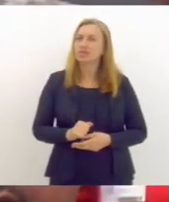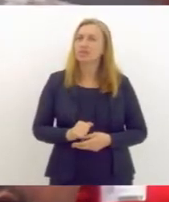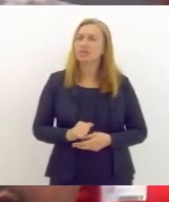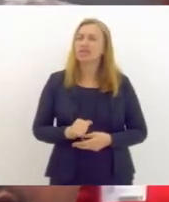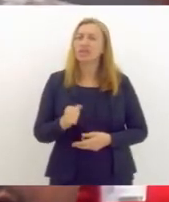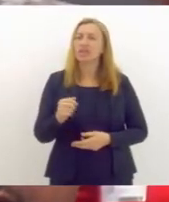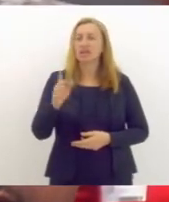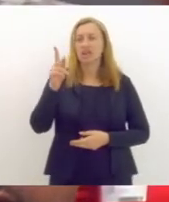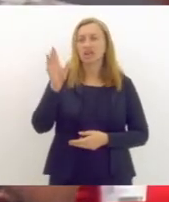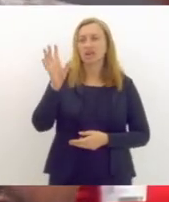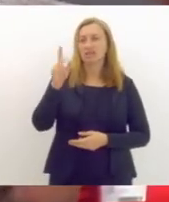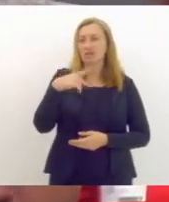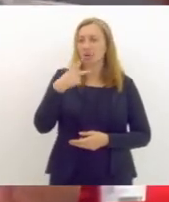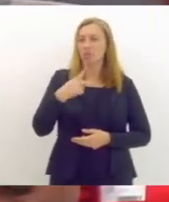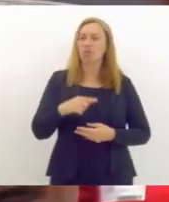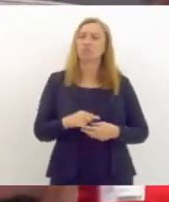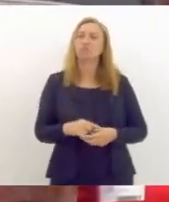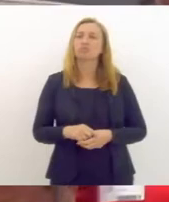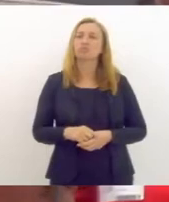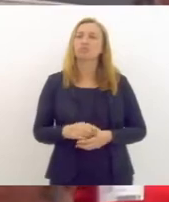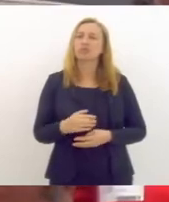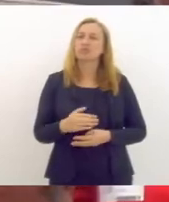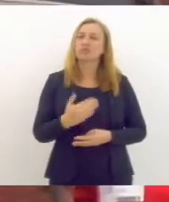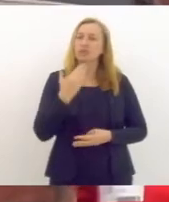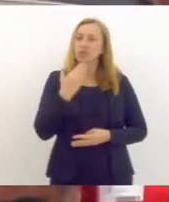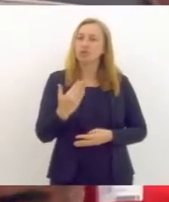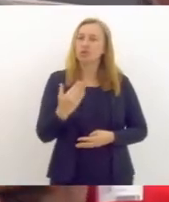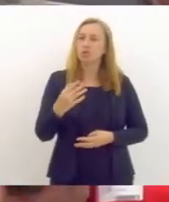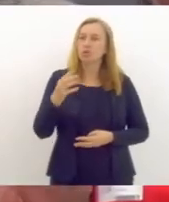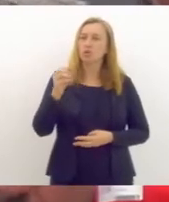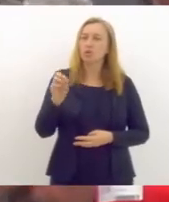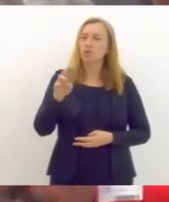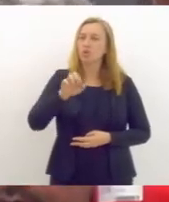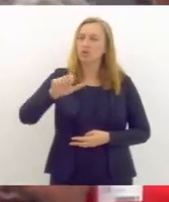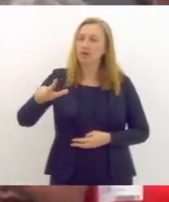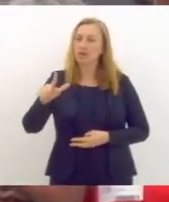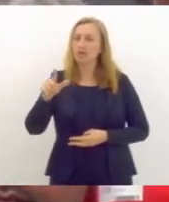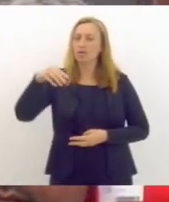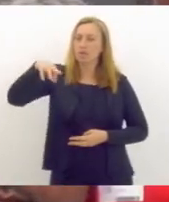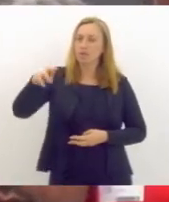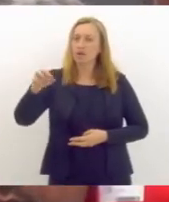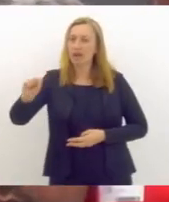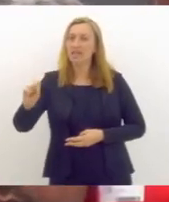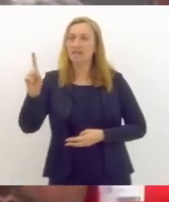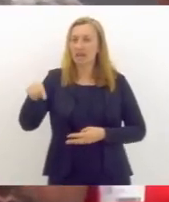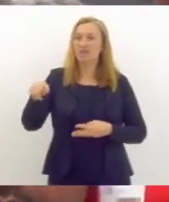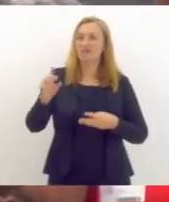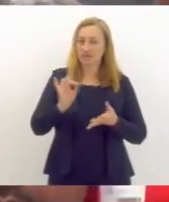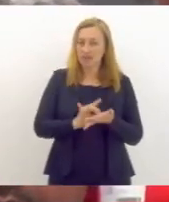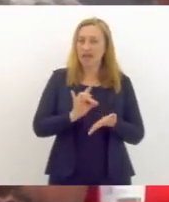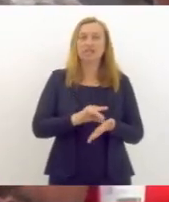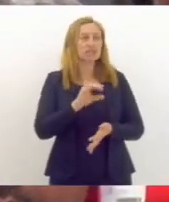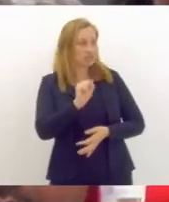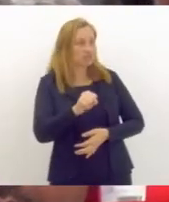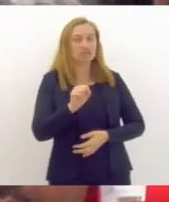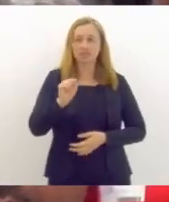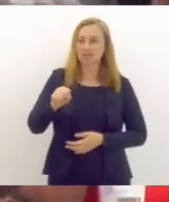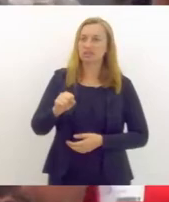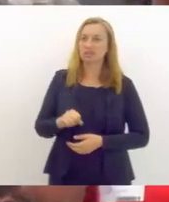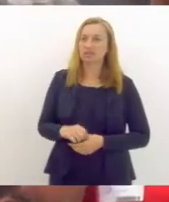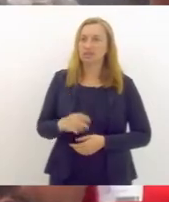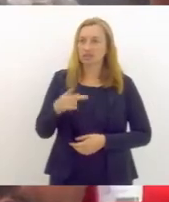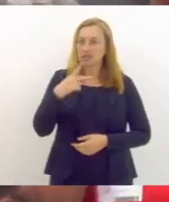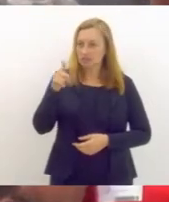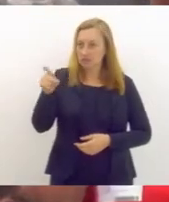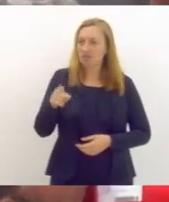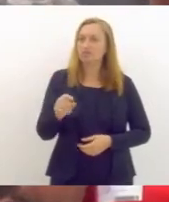a seguinte solução ele pediu ao coronel Moraes se era verdade Coronel Moraes Falou sim é verdade tudo que ele tá dizendo ele